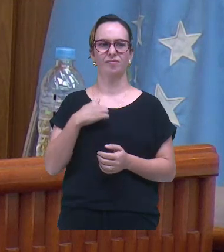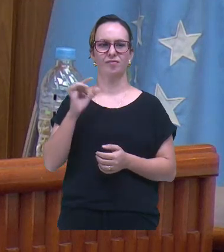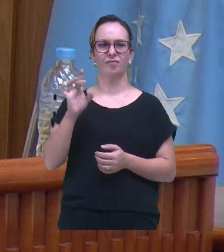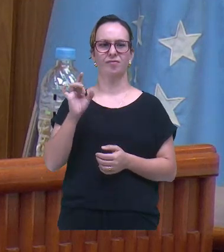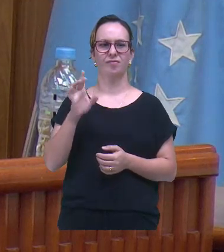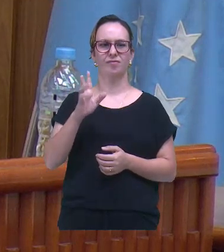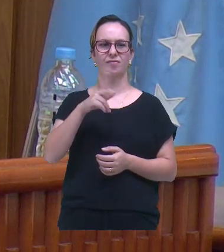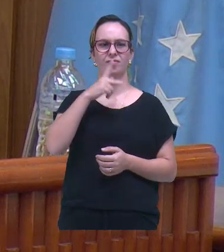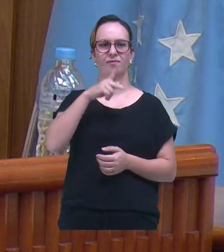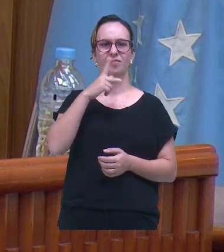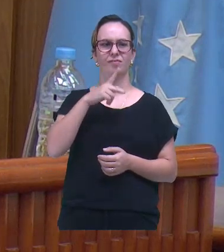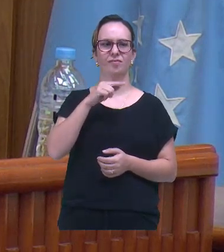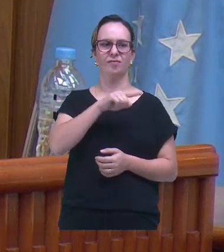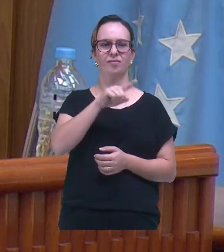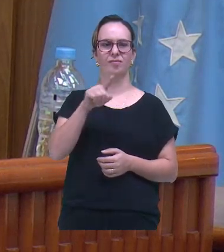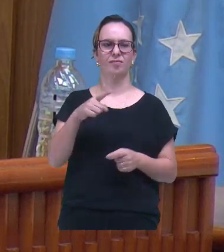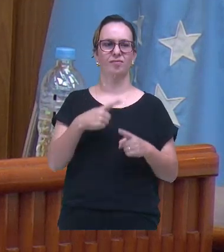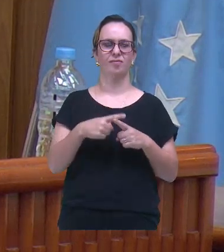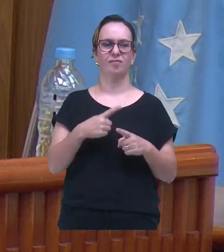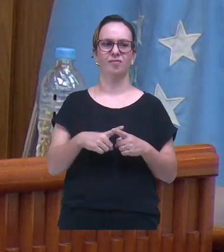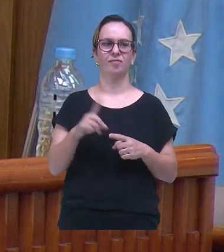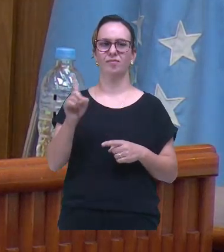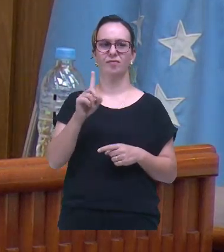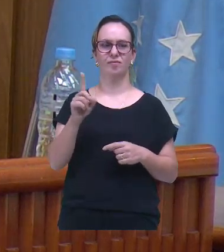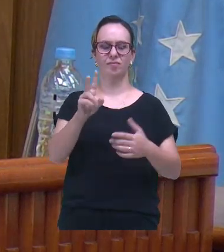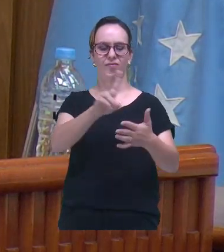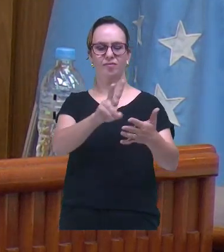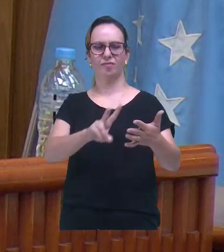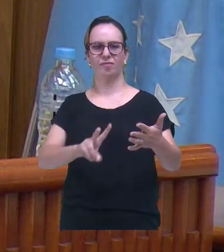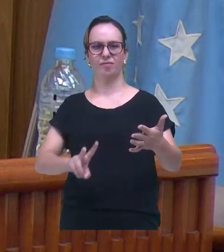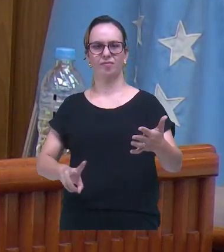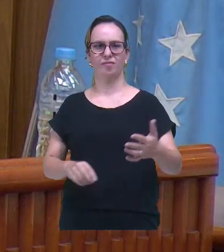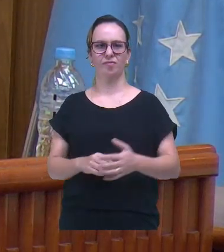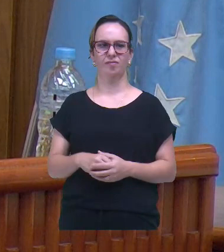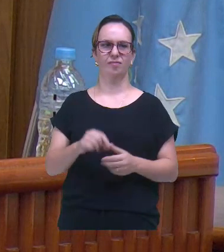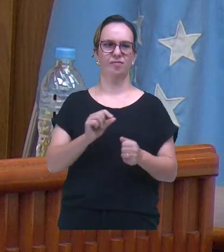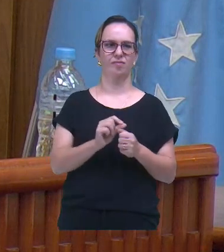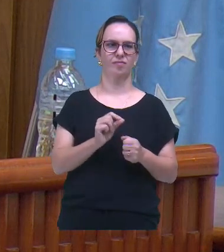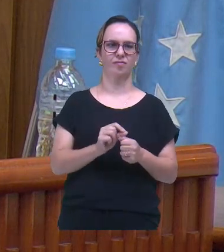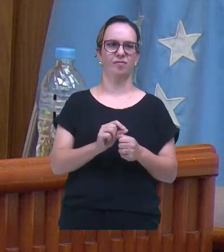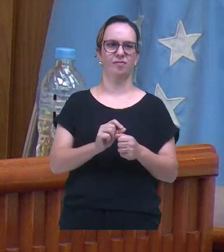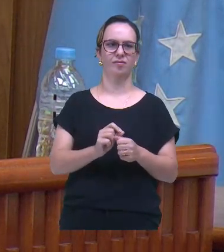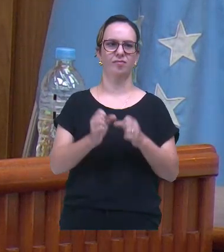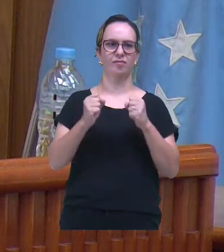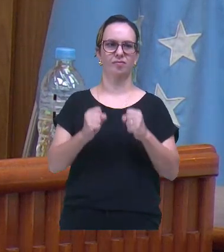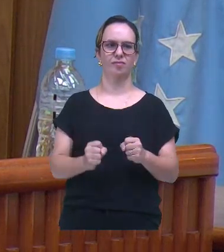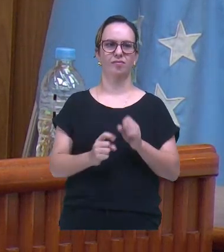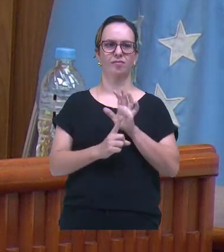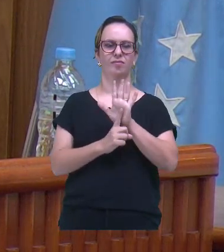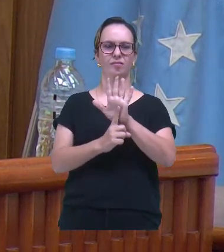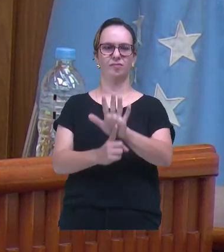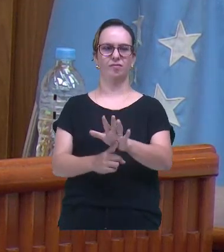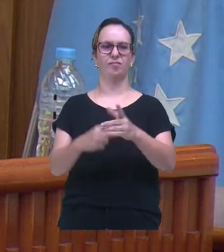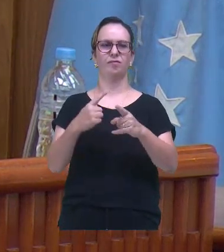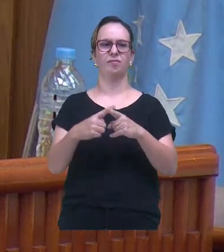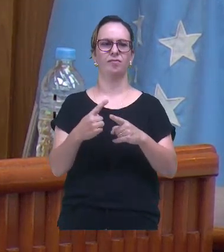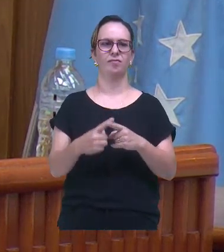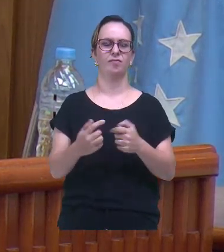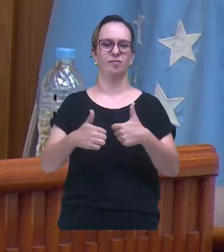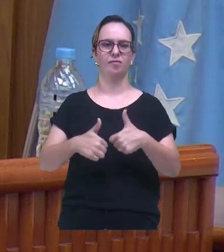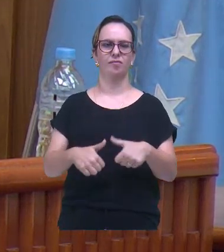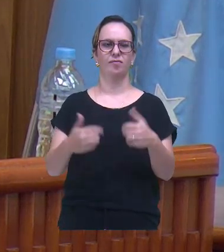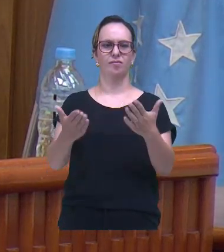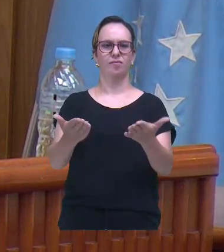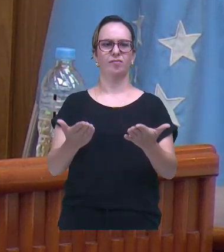Eu só queria dizer para vocês o porquê. A gente não relacionou o que eles fizeram para poder mostrar para vocês por que eles estão recebendo